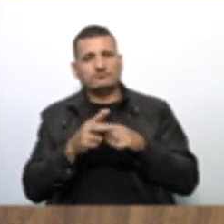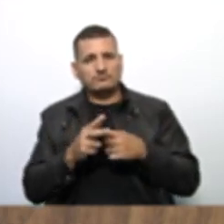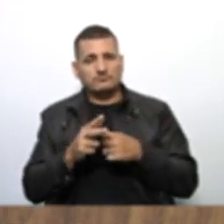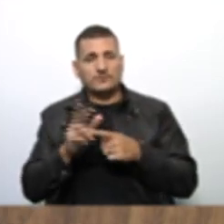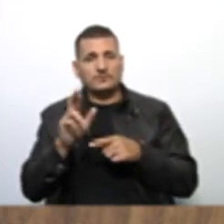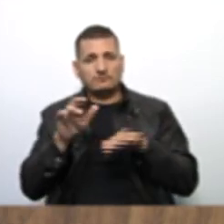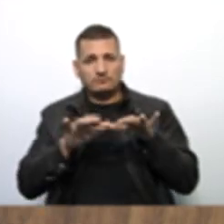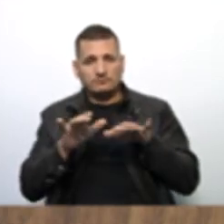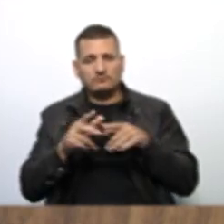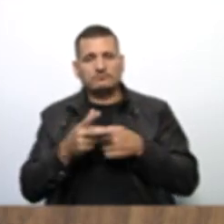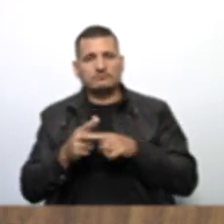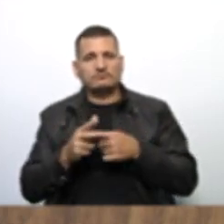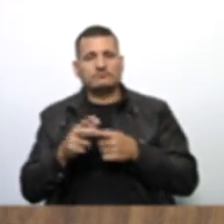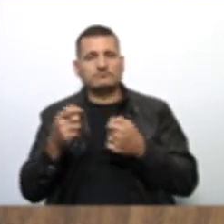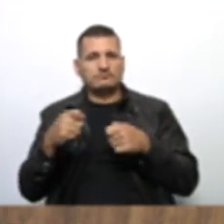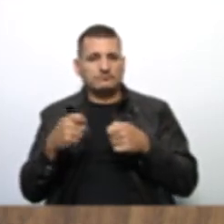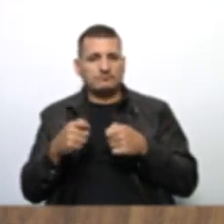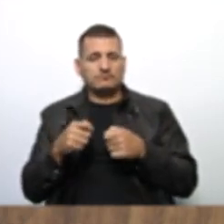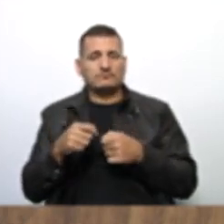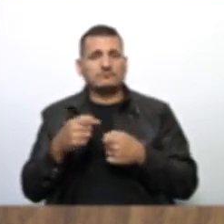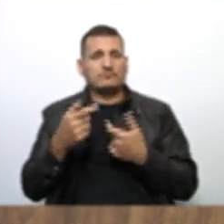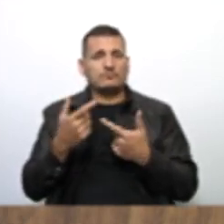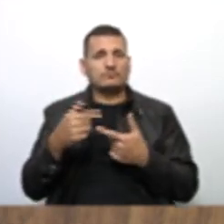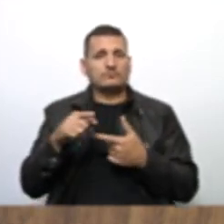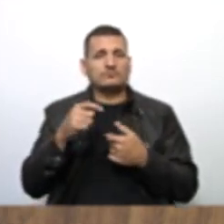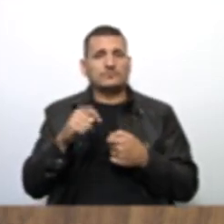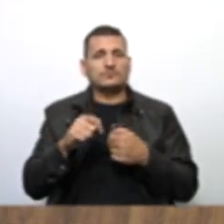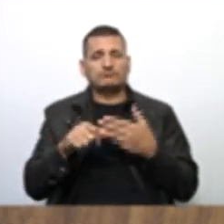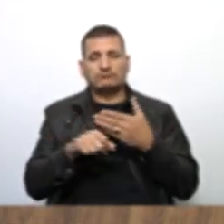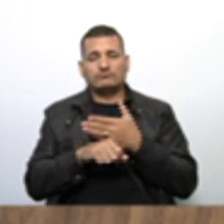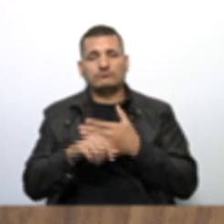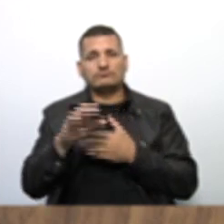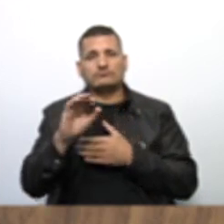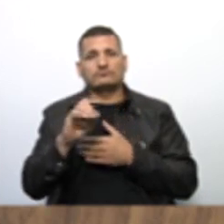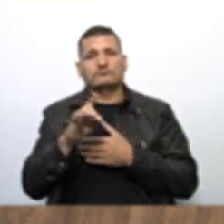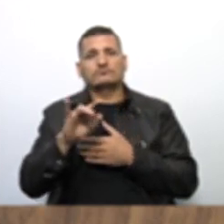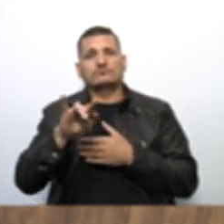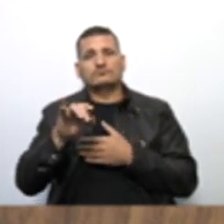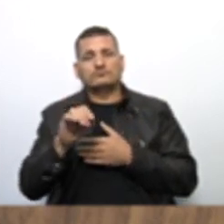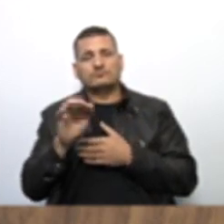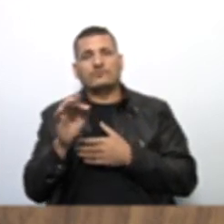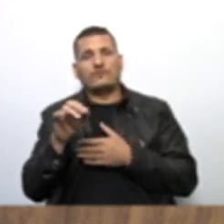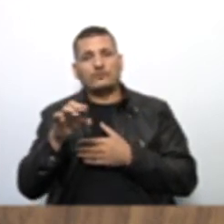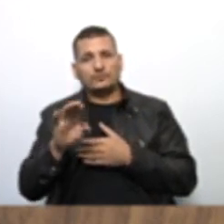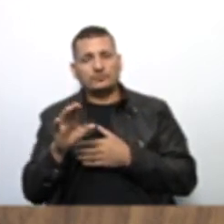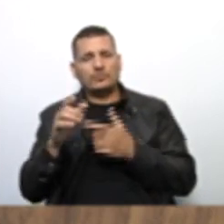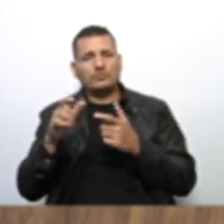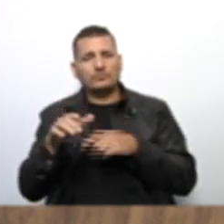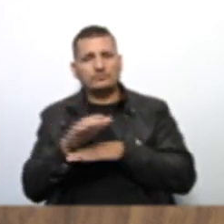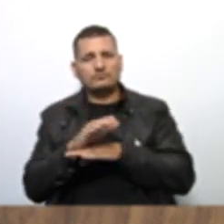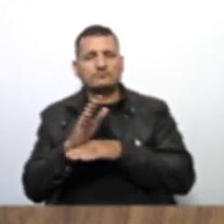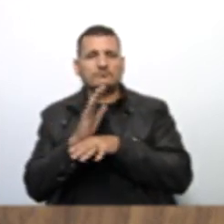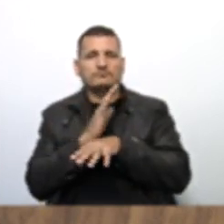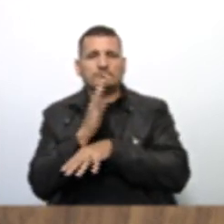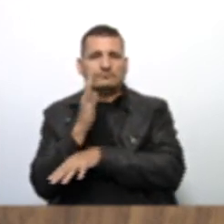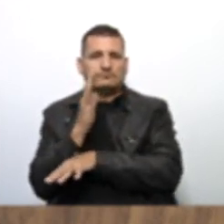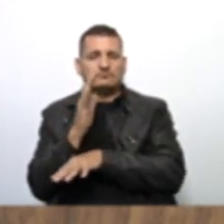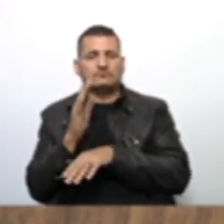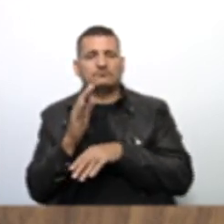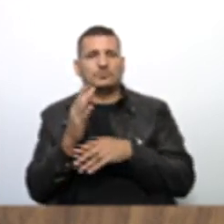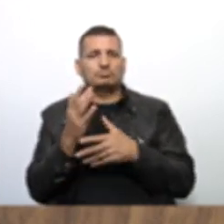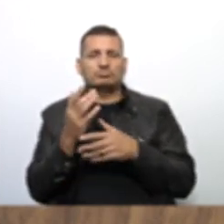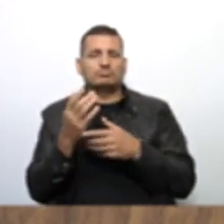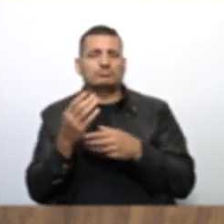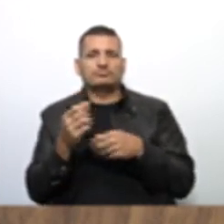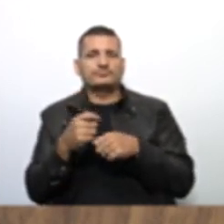dá manutenção, né, isso, professor? Então você vai ter que ter acesso ao código-fonte que vai estar armazenado em um servidor. Isso aí a empresa não tem como deixar numa extranet